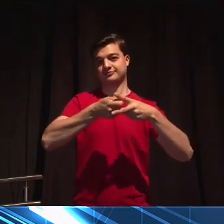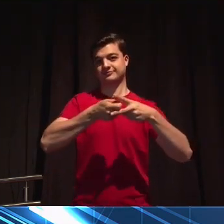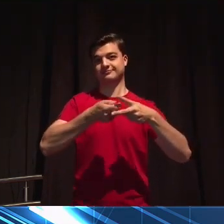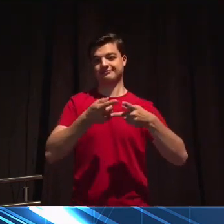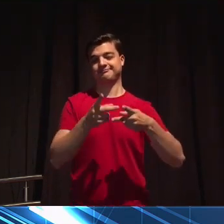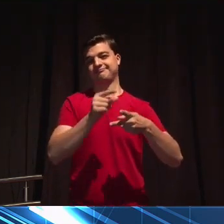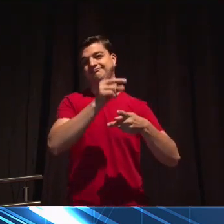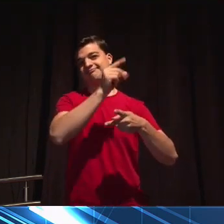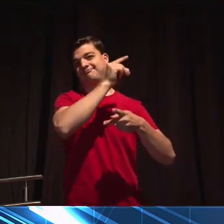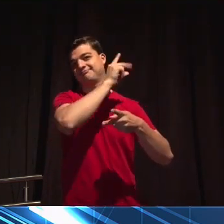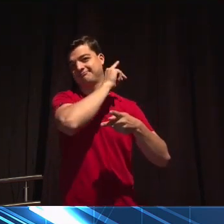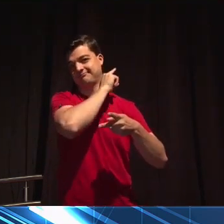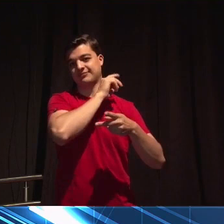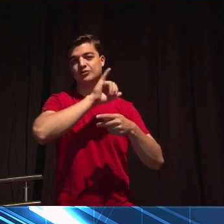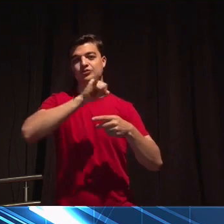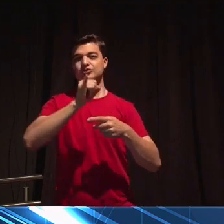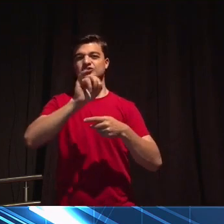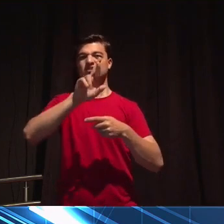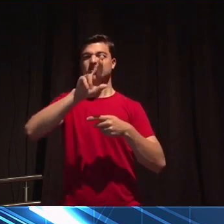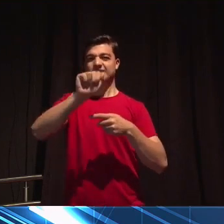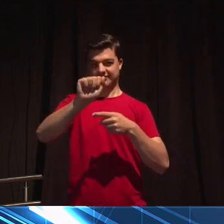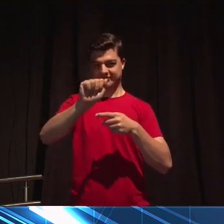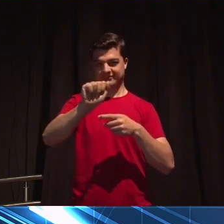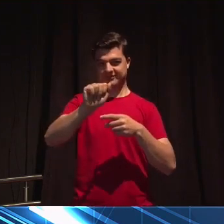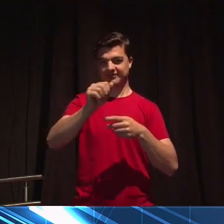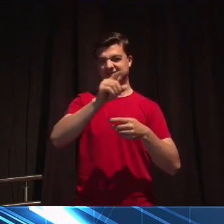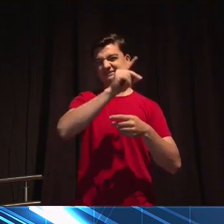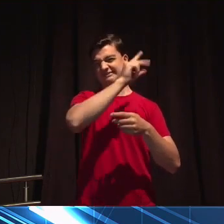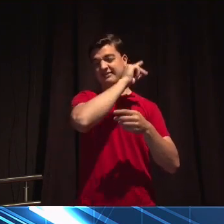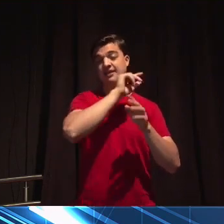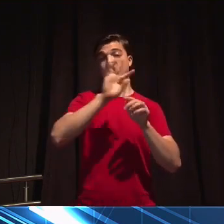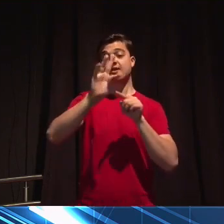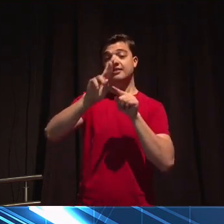quantos anos tem. O Confluence também. O Trello, que já é mais novo, já